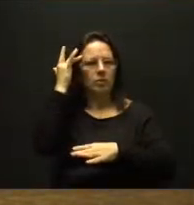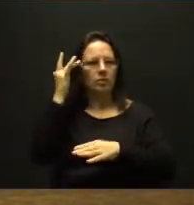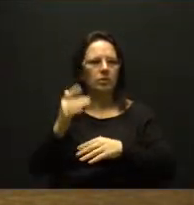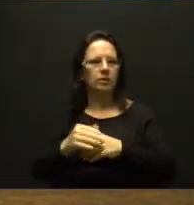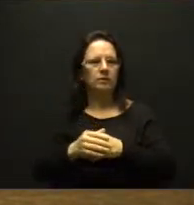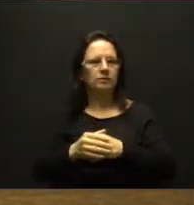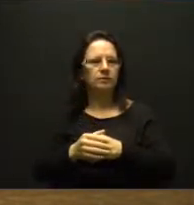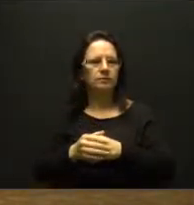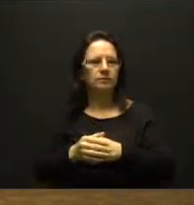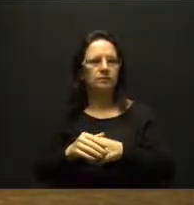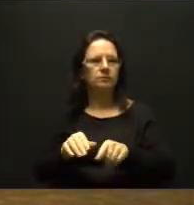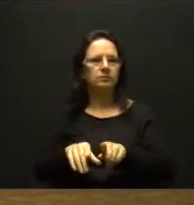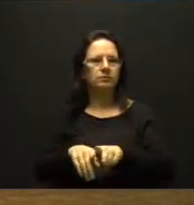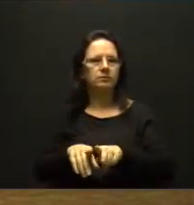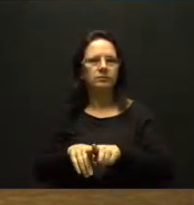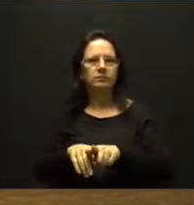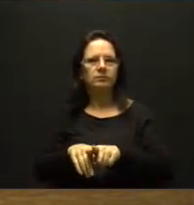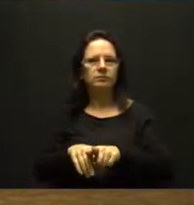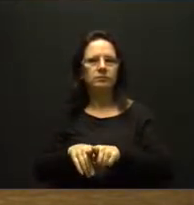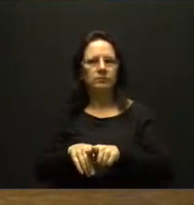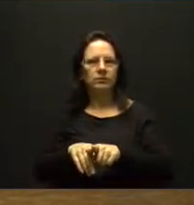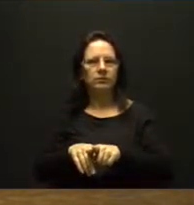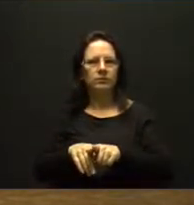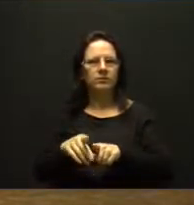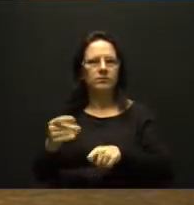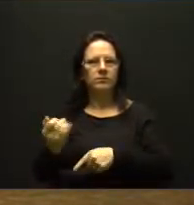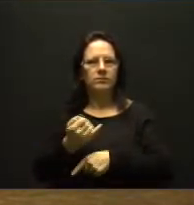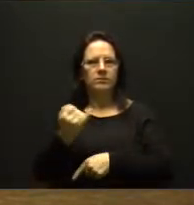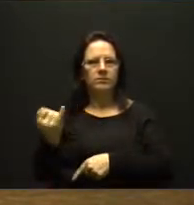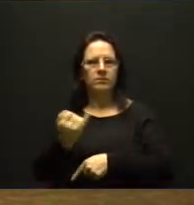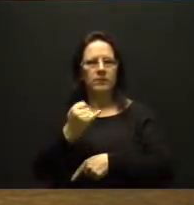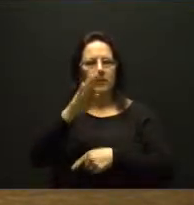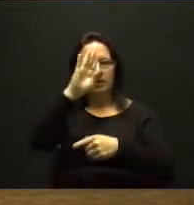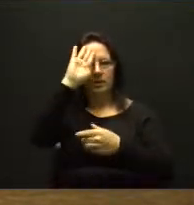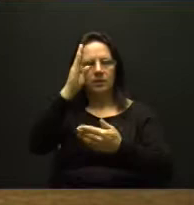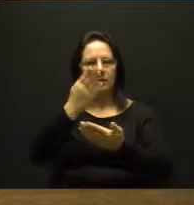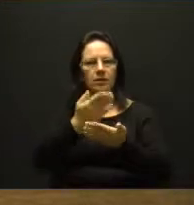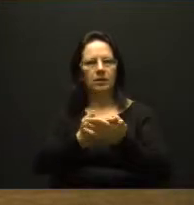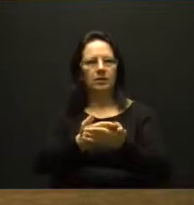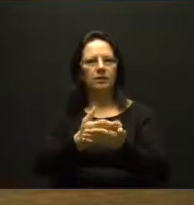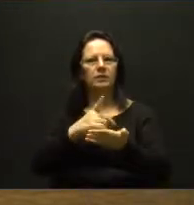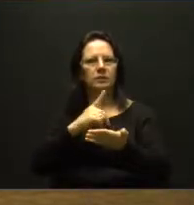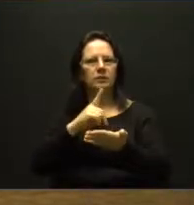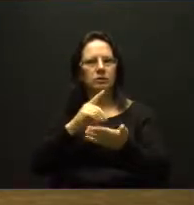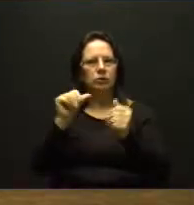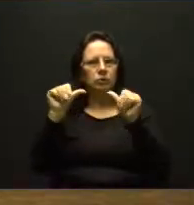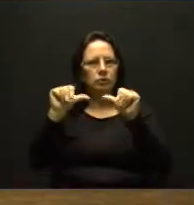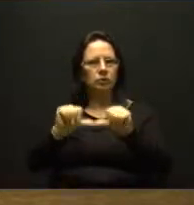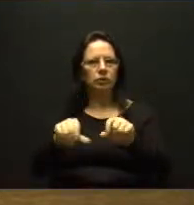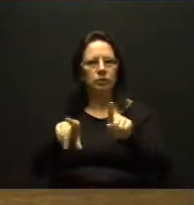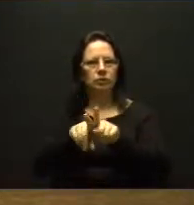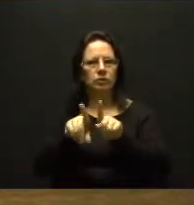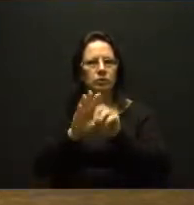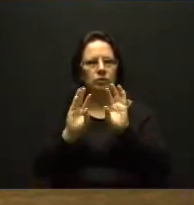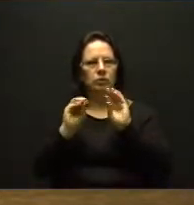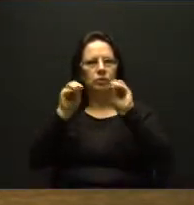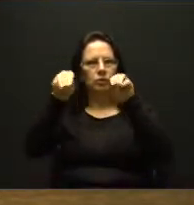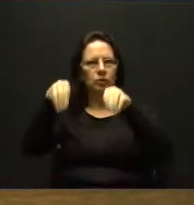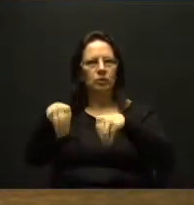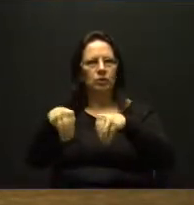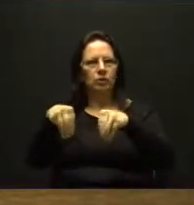justamente naquele final porque principalmente eu acredito tenha ficado pior é quando os instalou